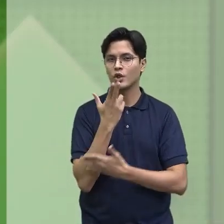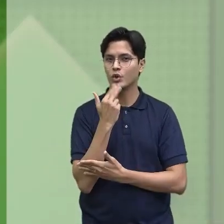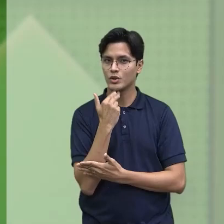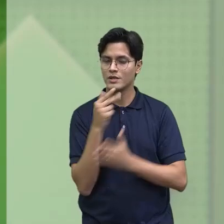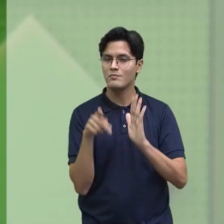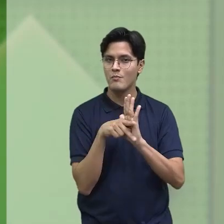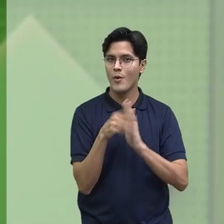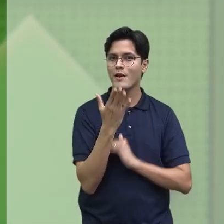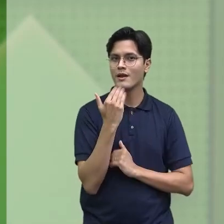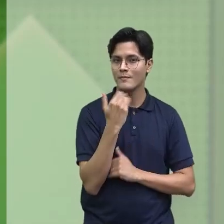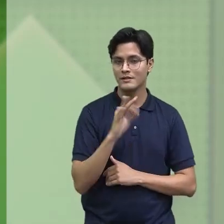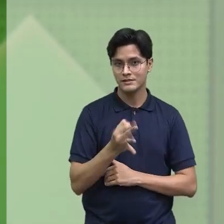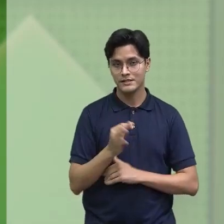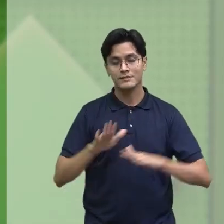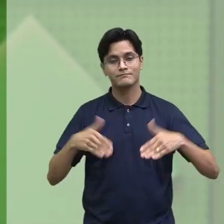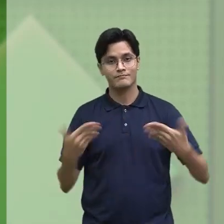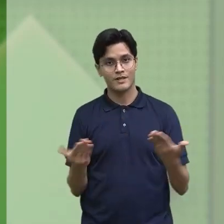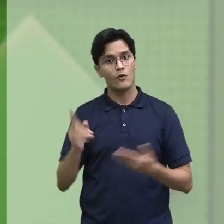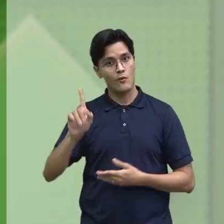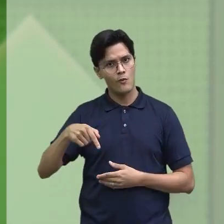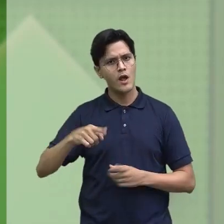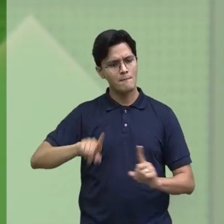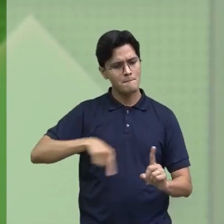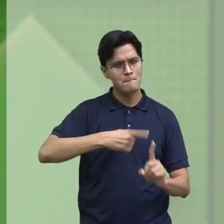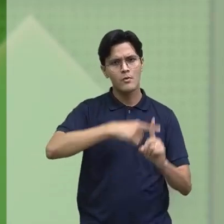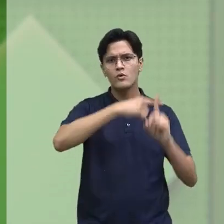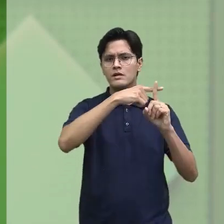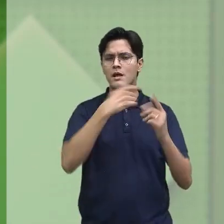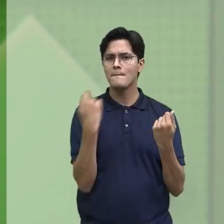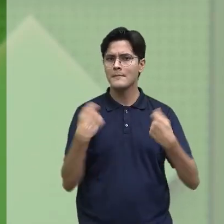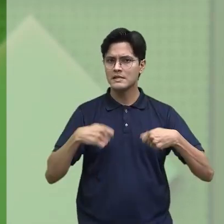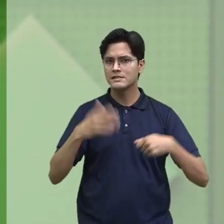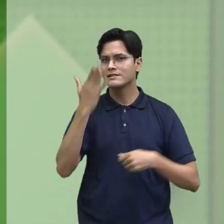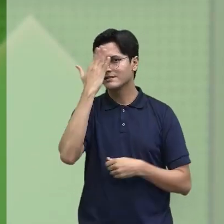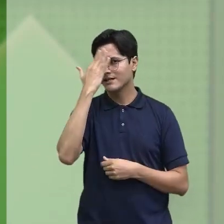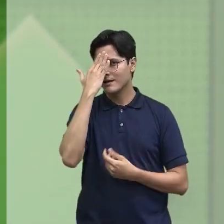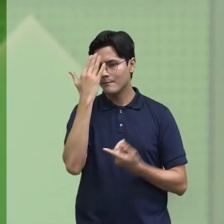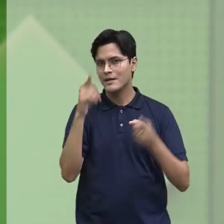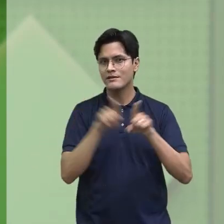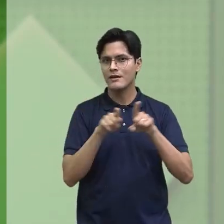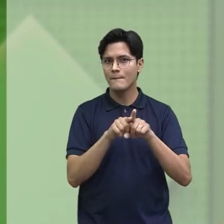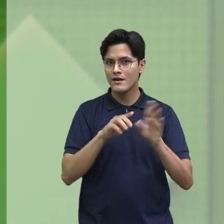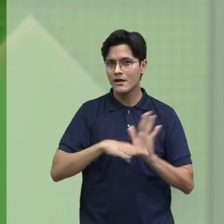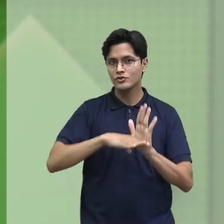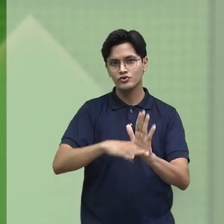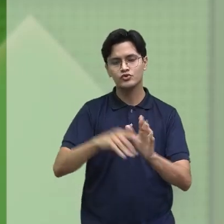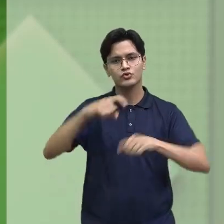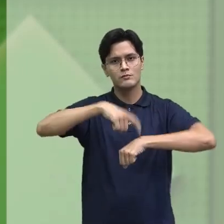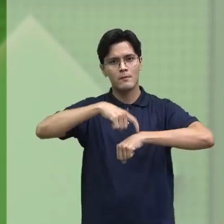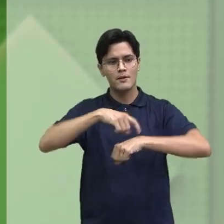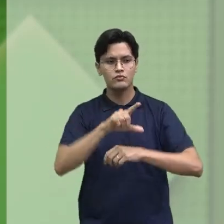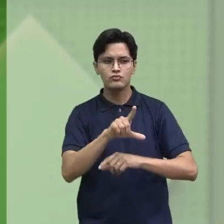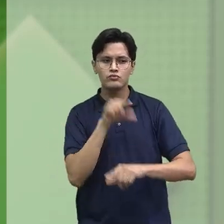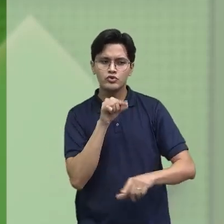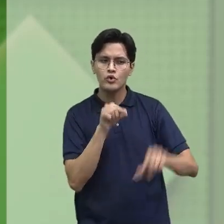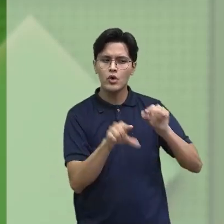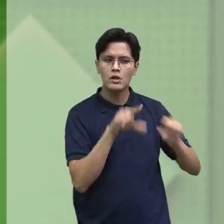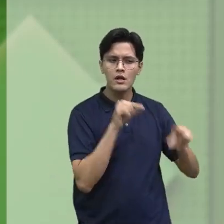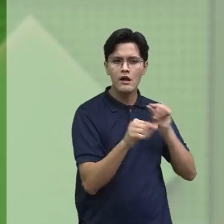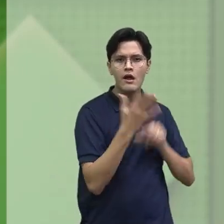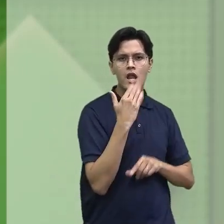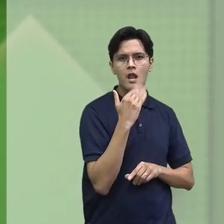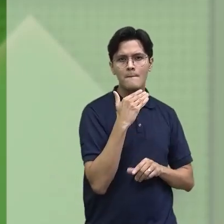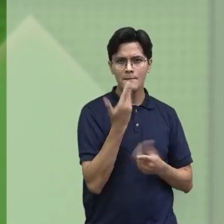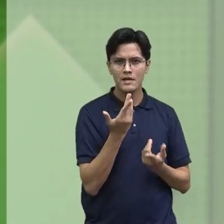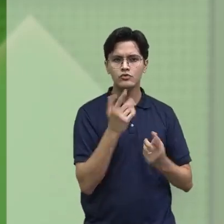positivo, né, que a gente precisa aí saber, né? Isso ajuda até mesmo na hora de escolher um alimento, né? A qualidade dele, pensar